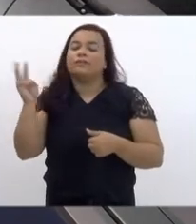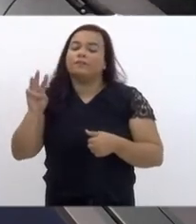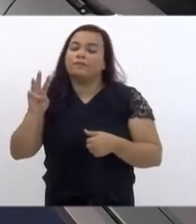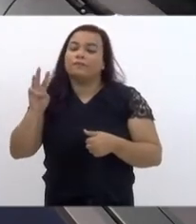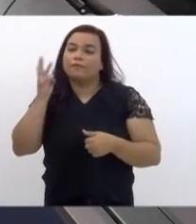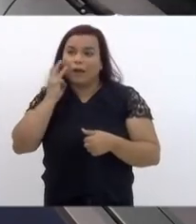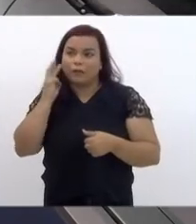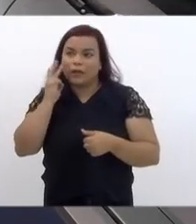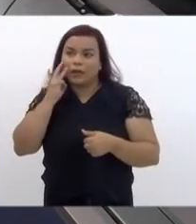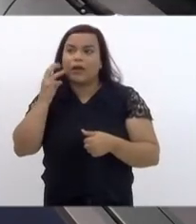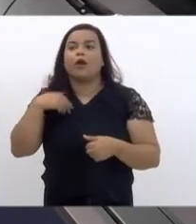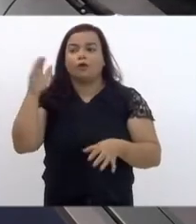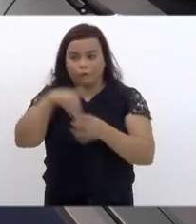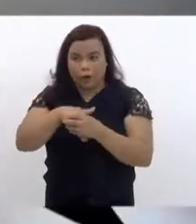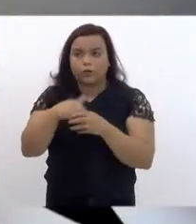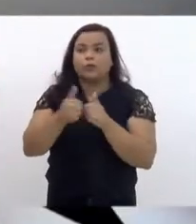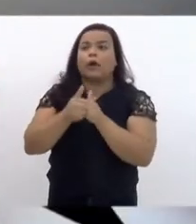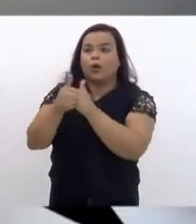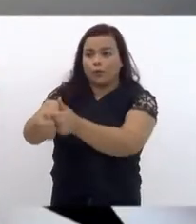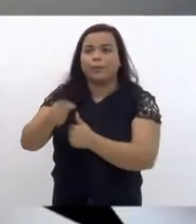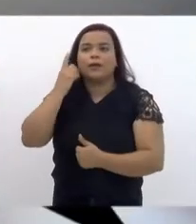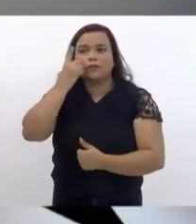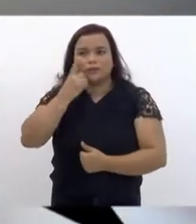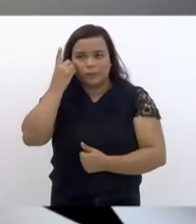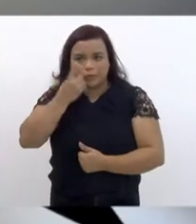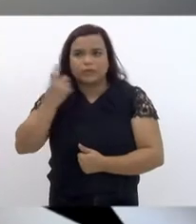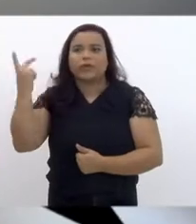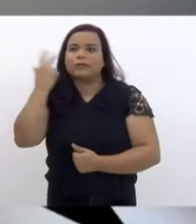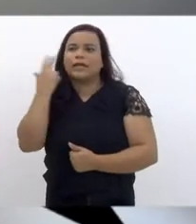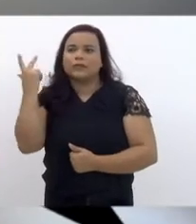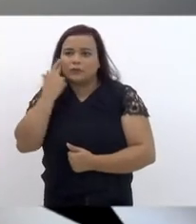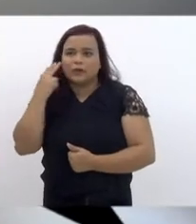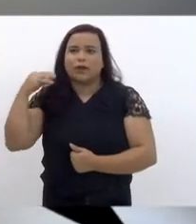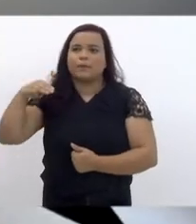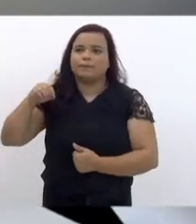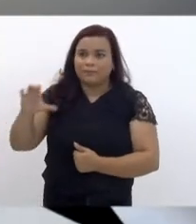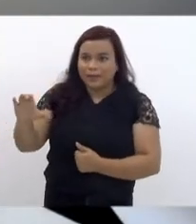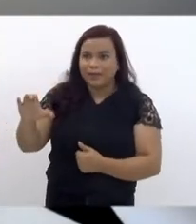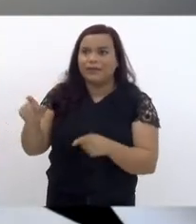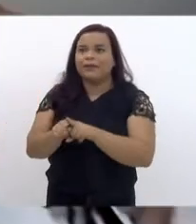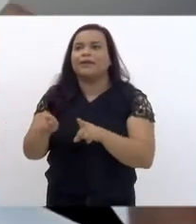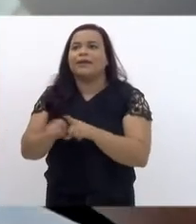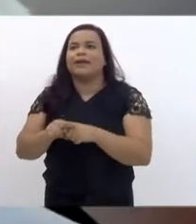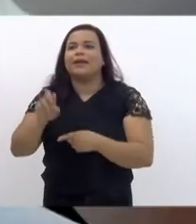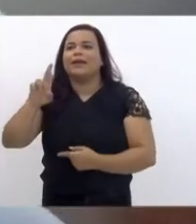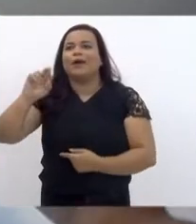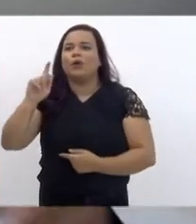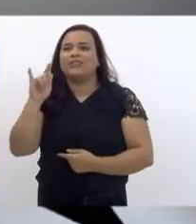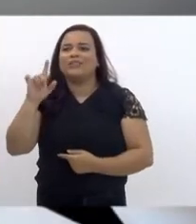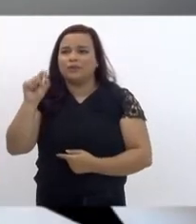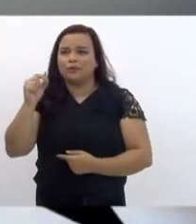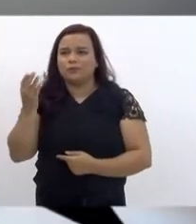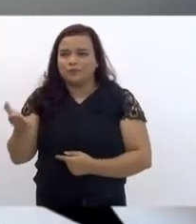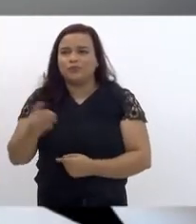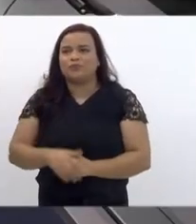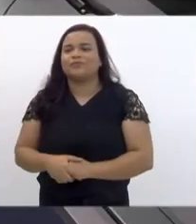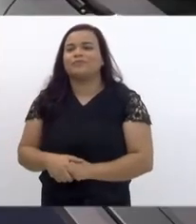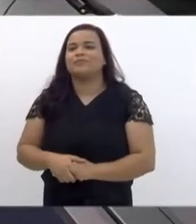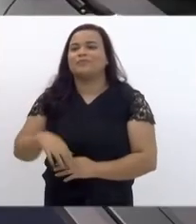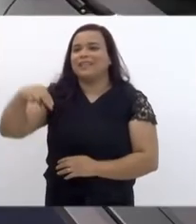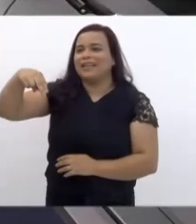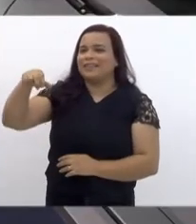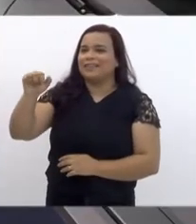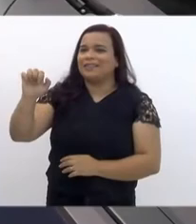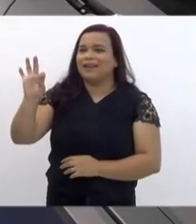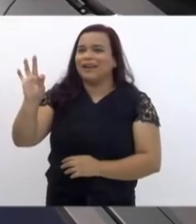Presidente, eu voto acompanhando os deputados naturalistas Carlos Mink e Rodrigo Amorim. Ok. Então, naturalista,